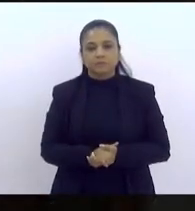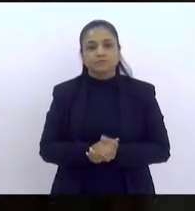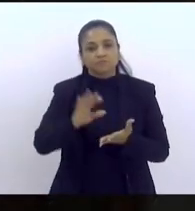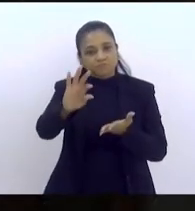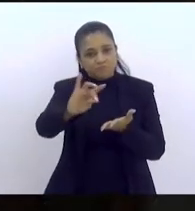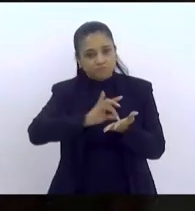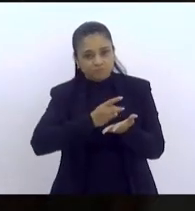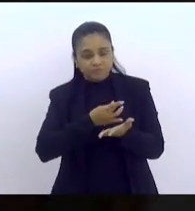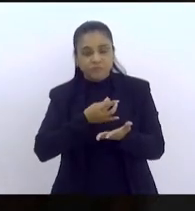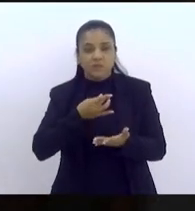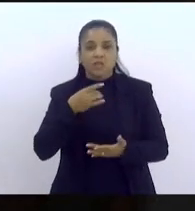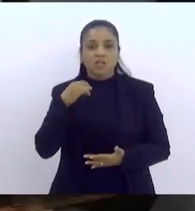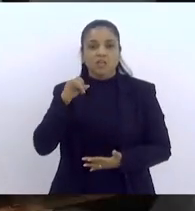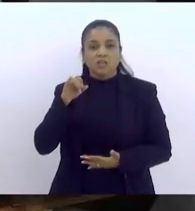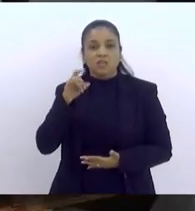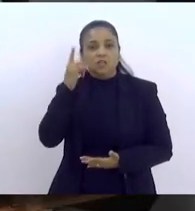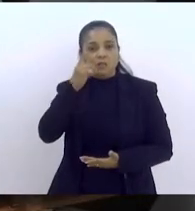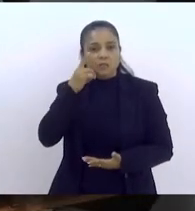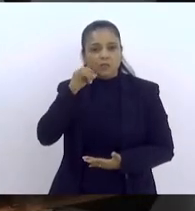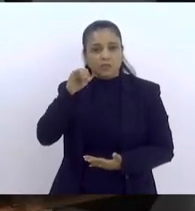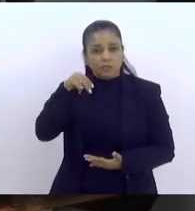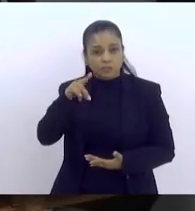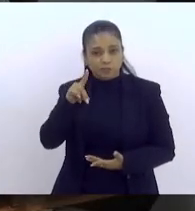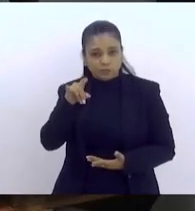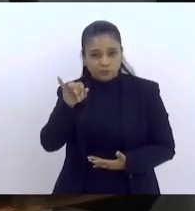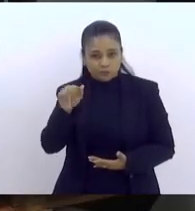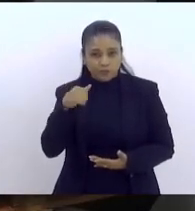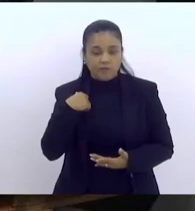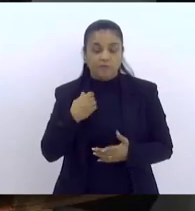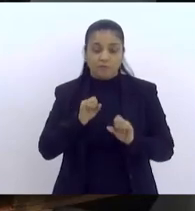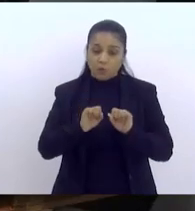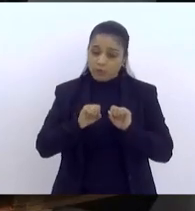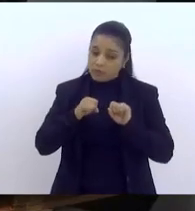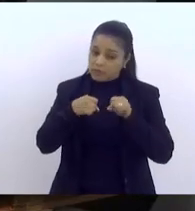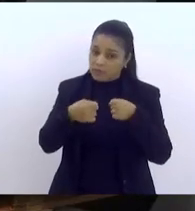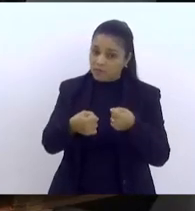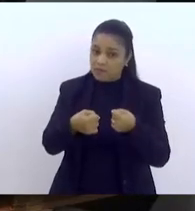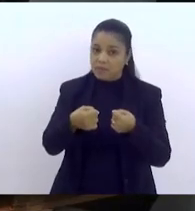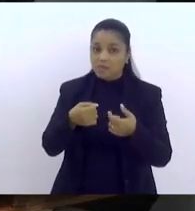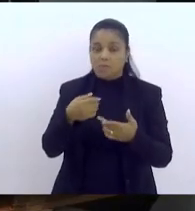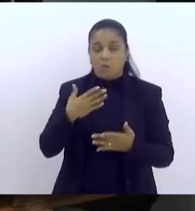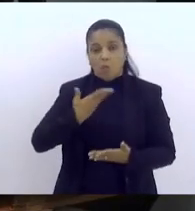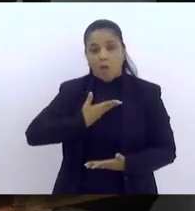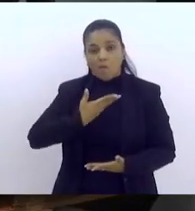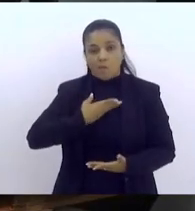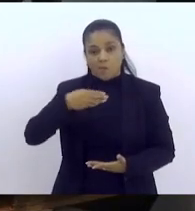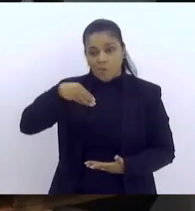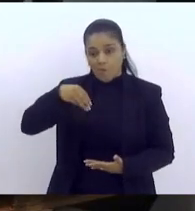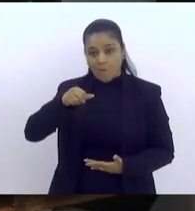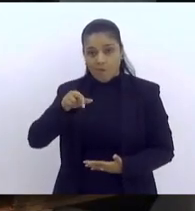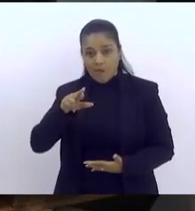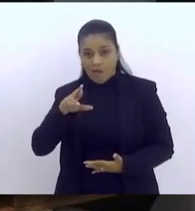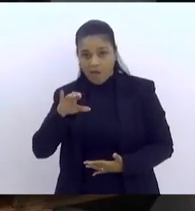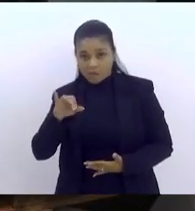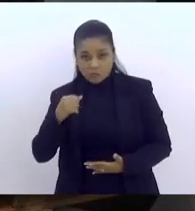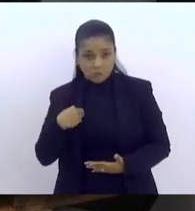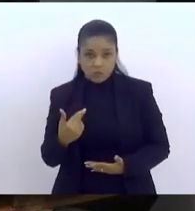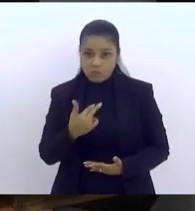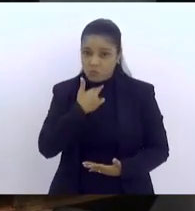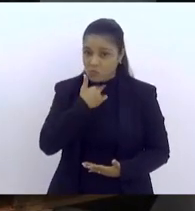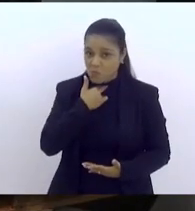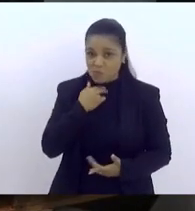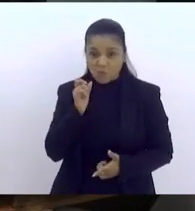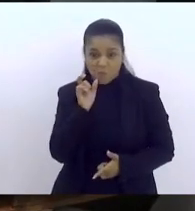deputada Índia Armelau. Bom, primeiro eu vou só defender meu amigo Márcio, que não pôde usar palavras técnicas, porque, como